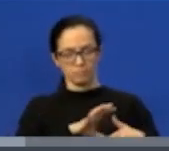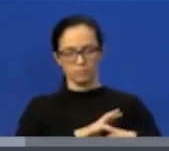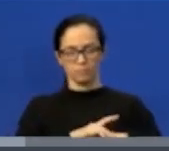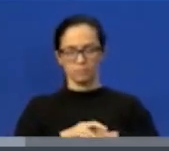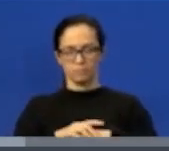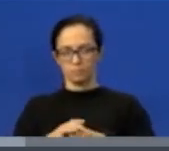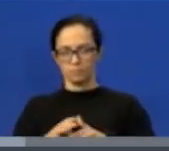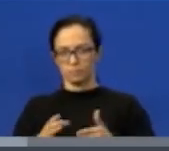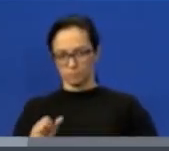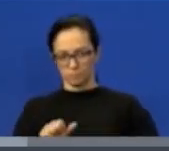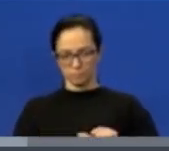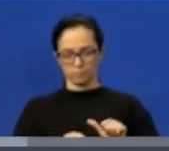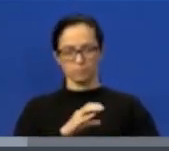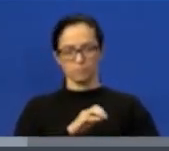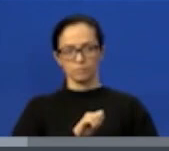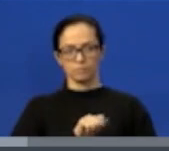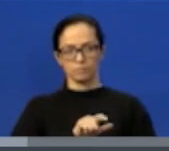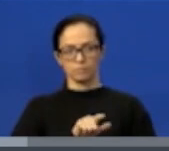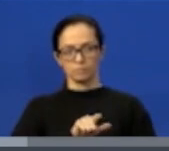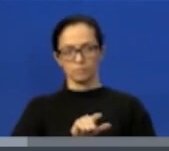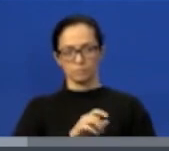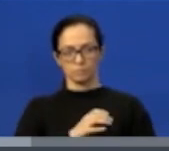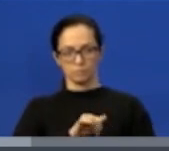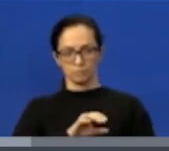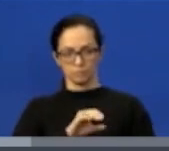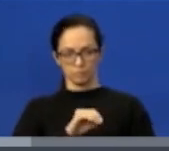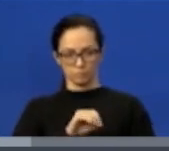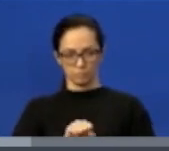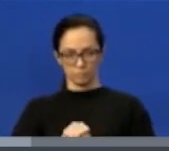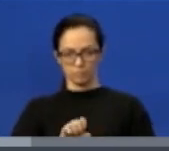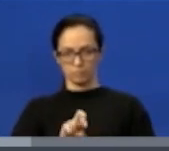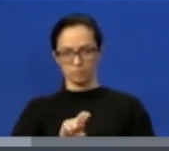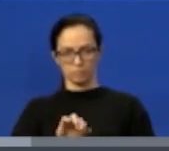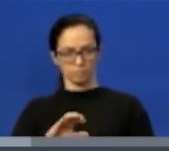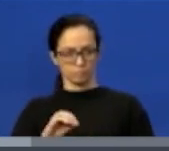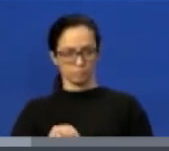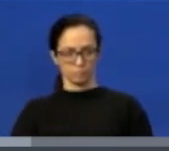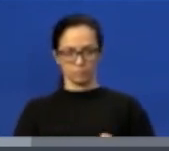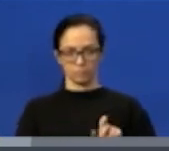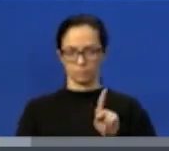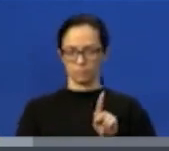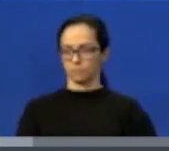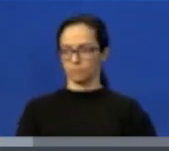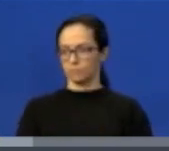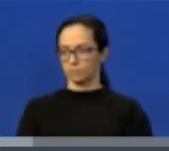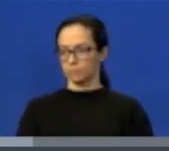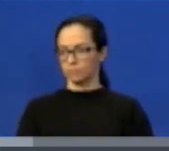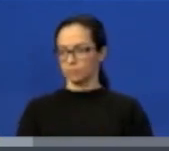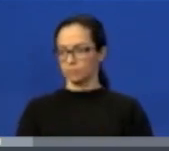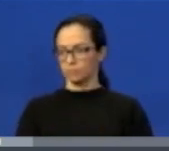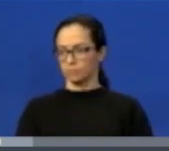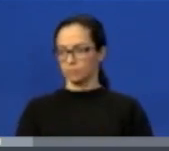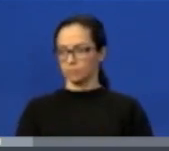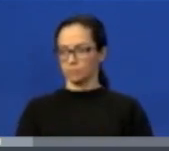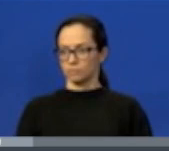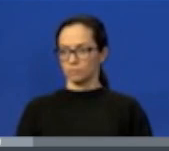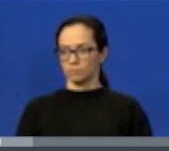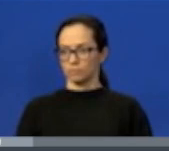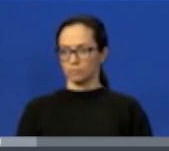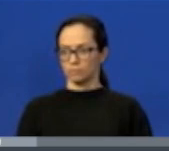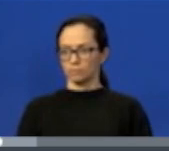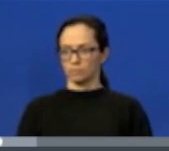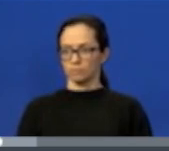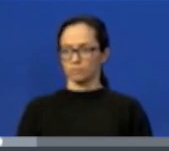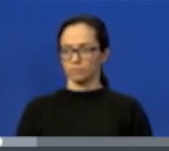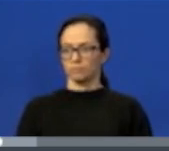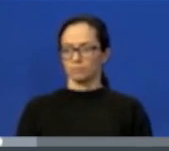ter ou não a alteração do cálcio sérico, e a que está incorreta, portanto, é a doença do hipoparatireoidismo.